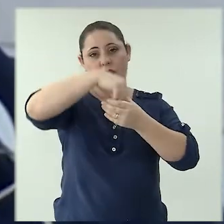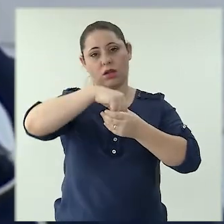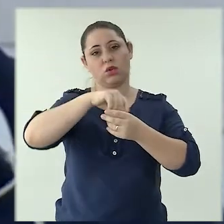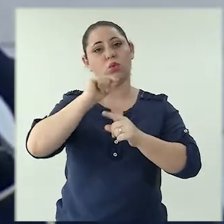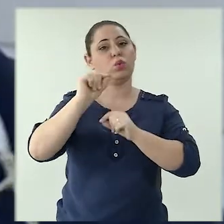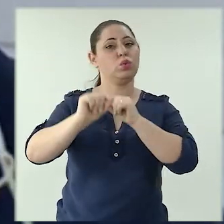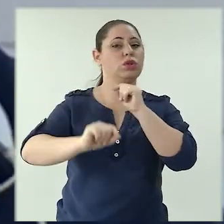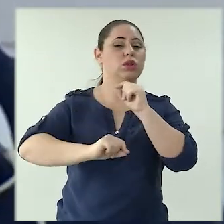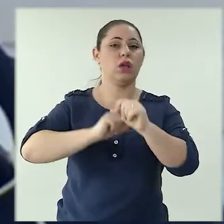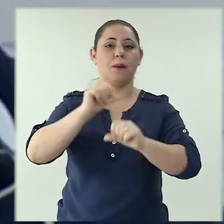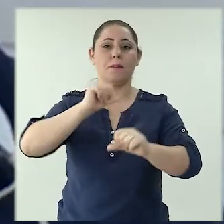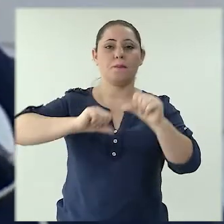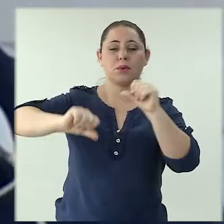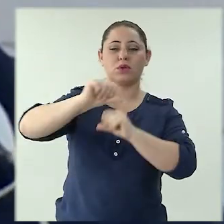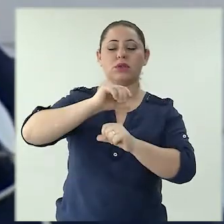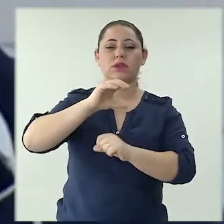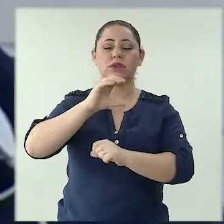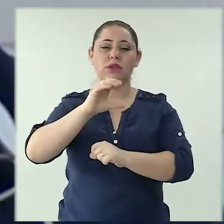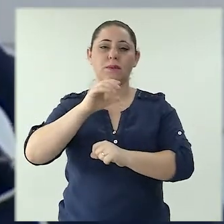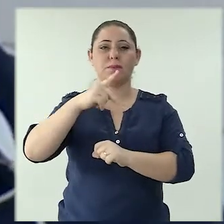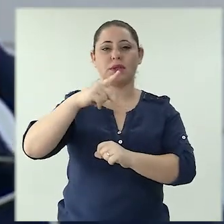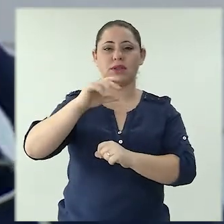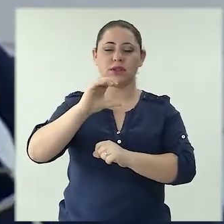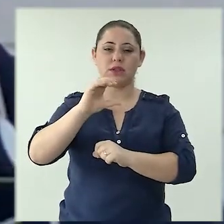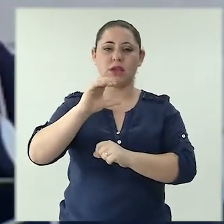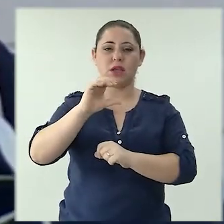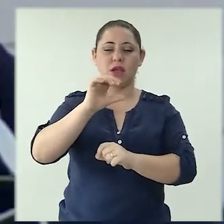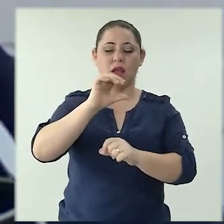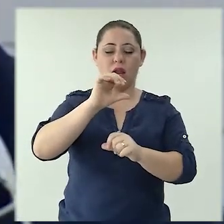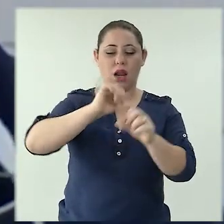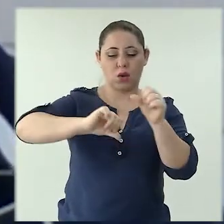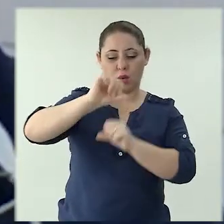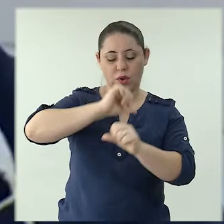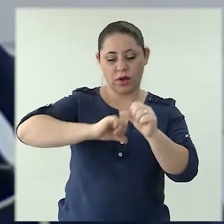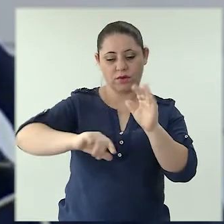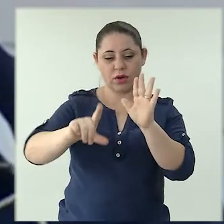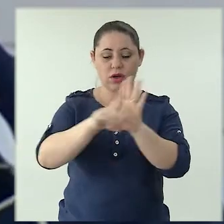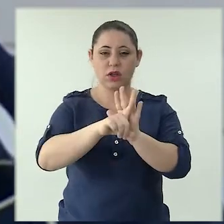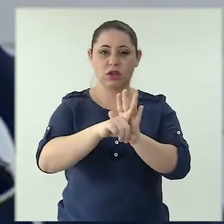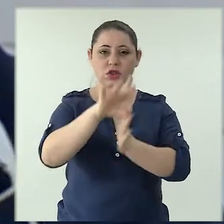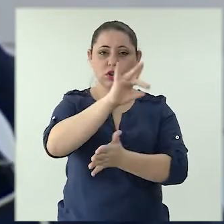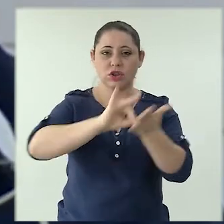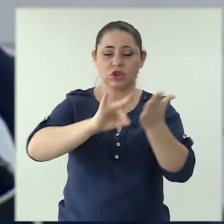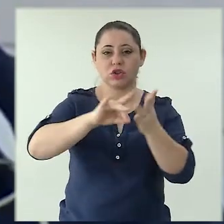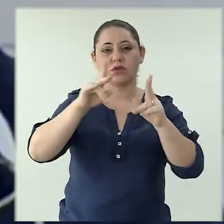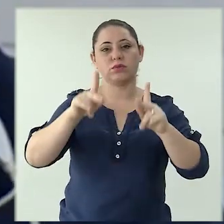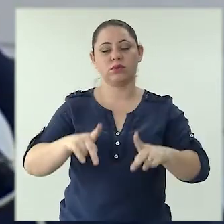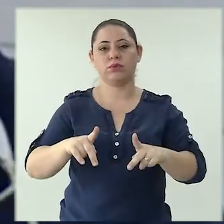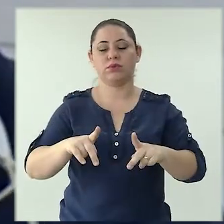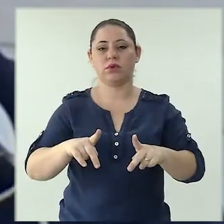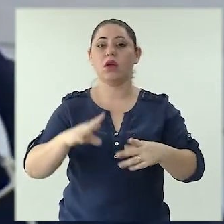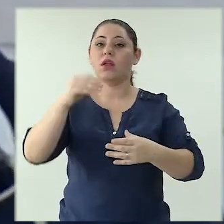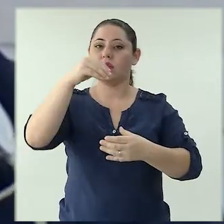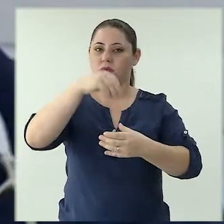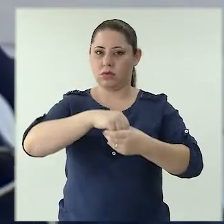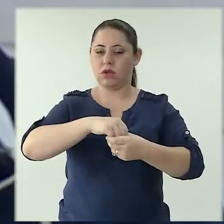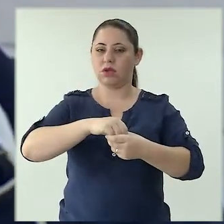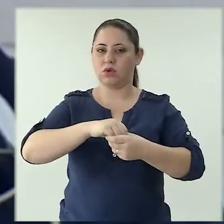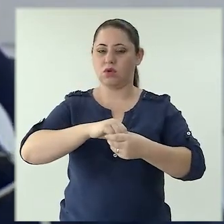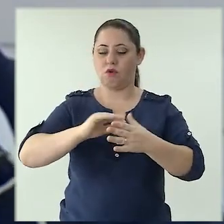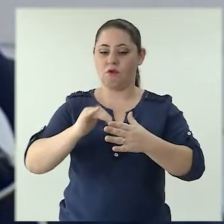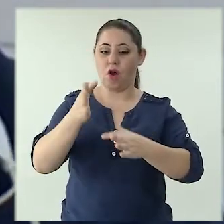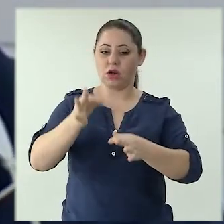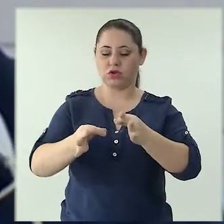CPC que, na verdade, a alteração do CPC, ela alterava a lei de registros públicos. E dentro dos requisitos do uso capião extraordinário,